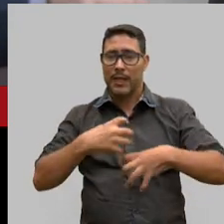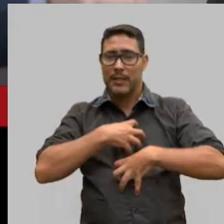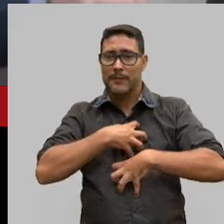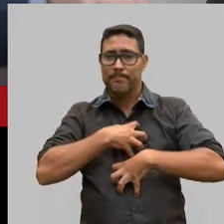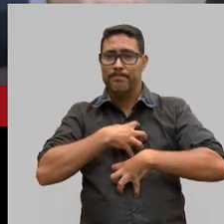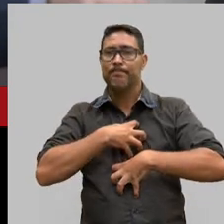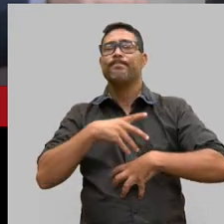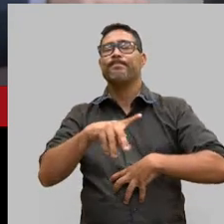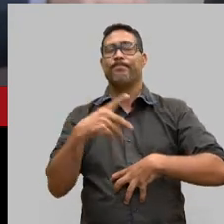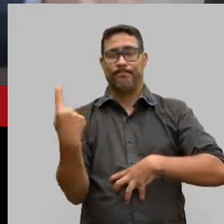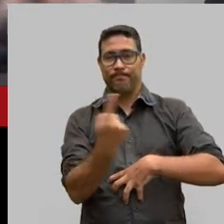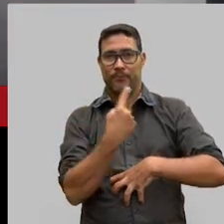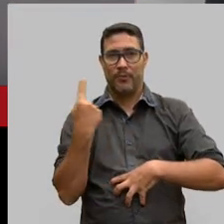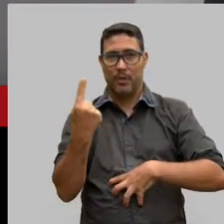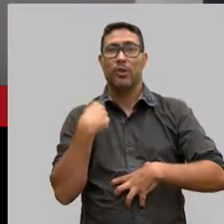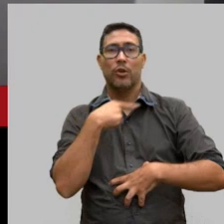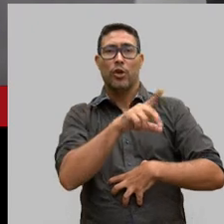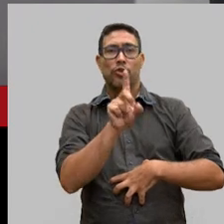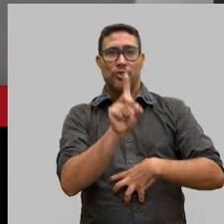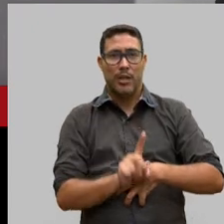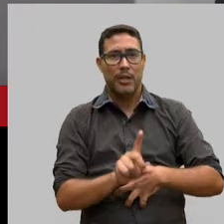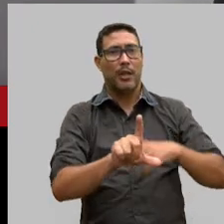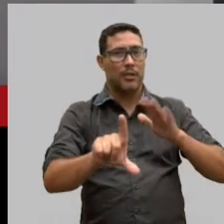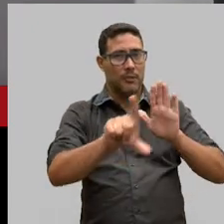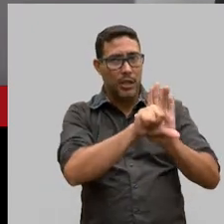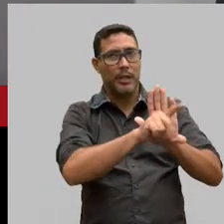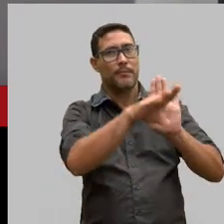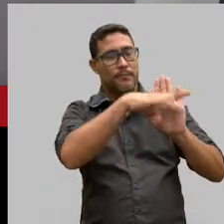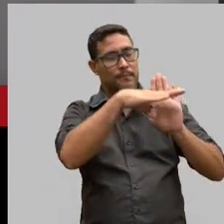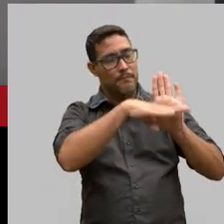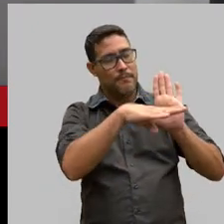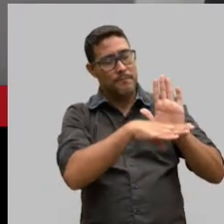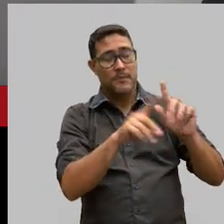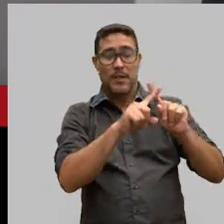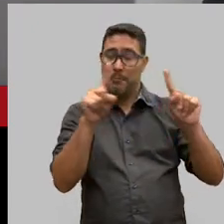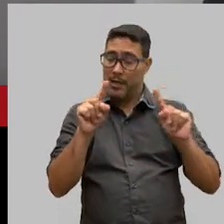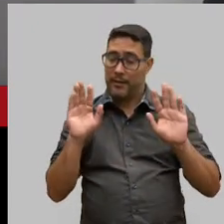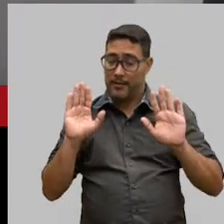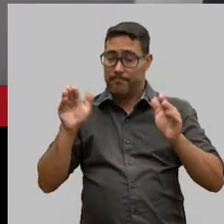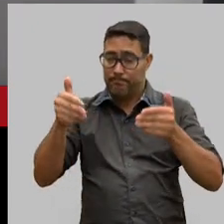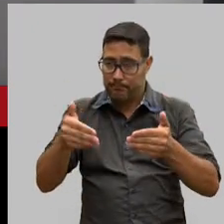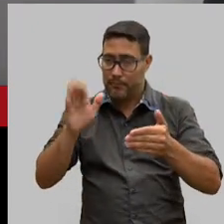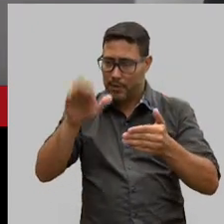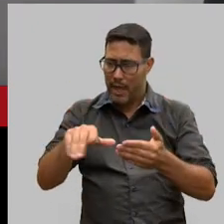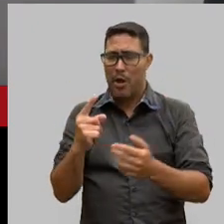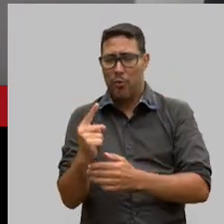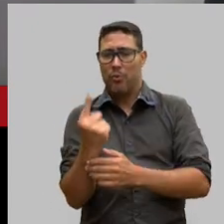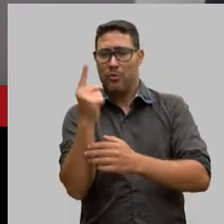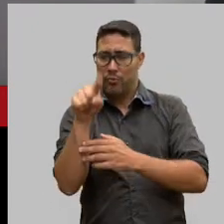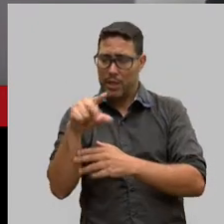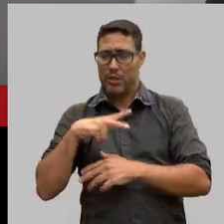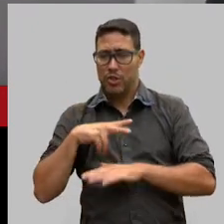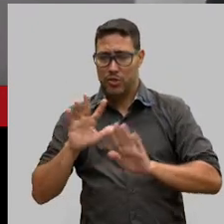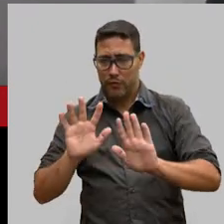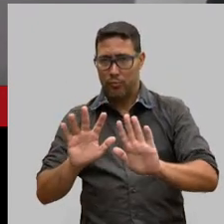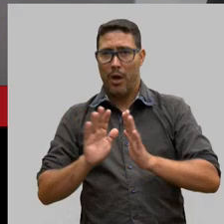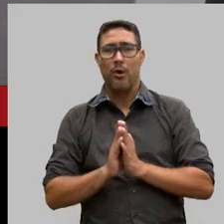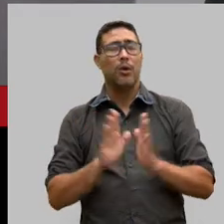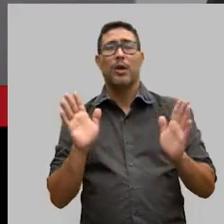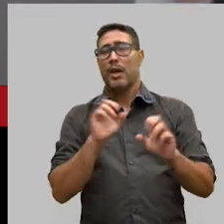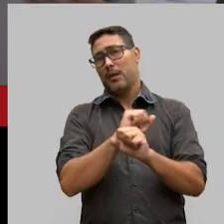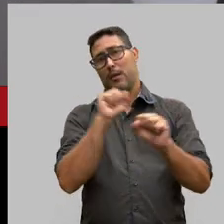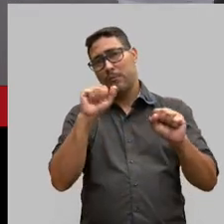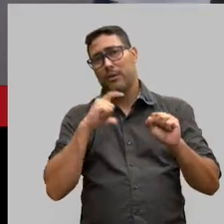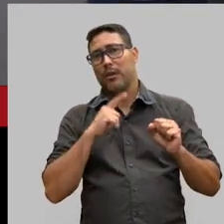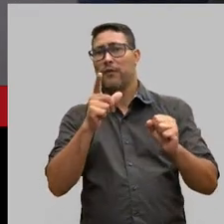direito ele lida com leis Mas cada caso ele é Tratado de uma forma única e individual Não adianta eu querer aplicar exatamente igual para